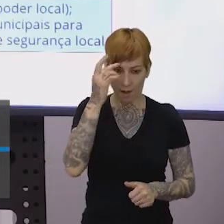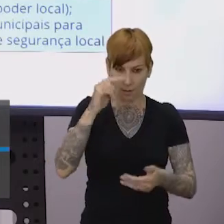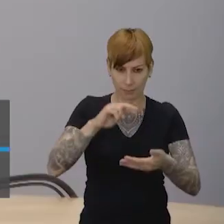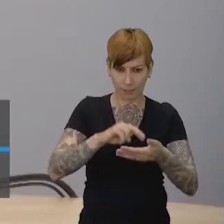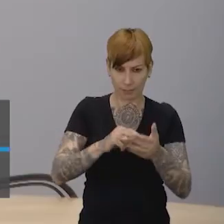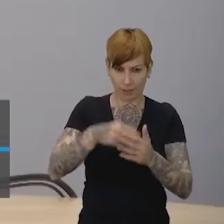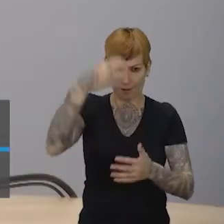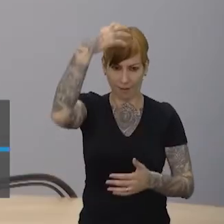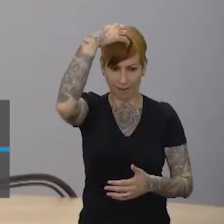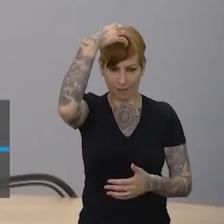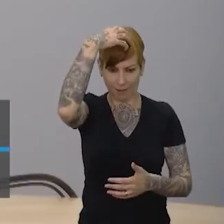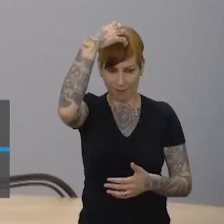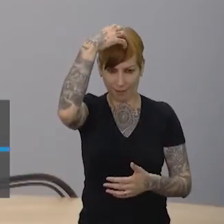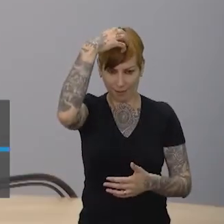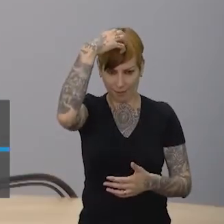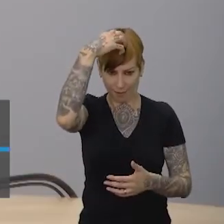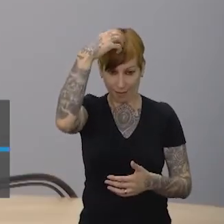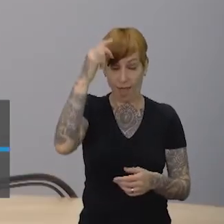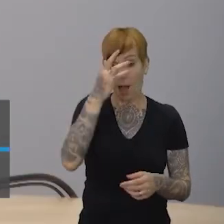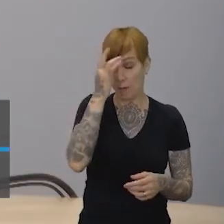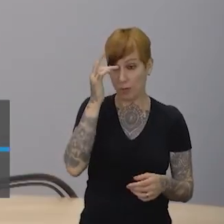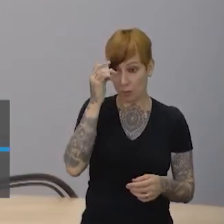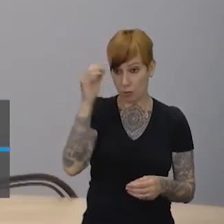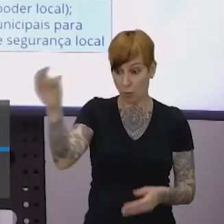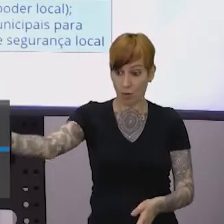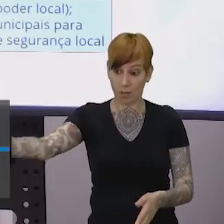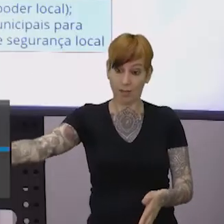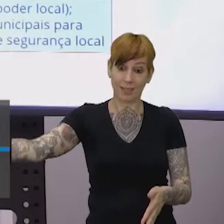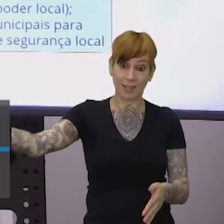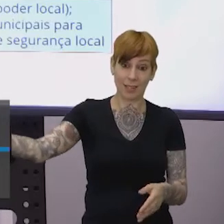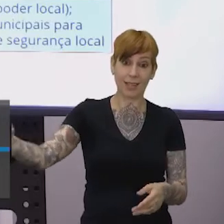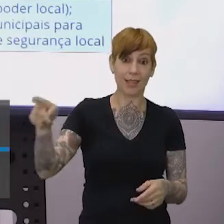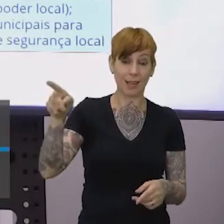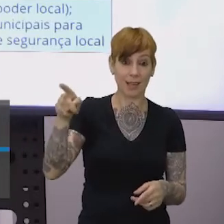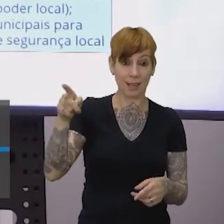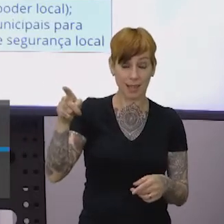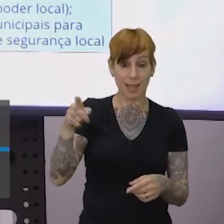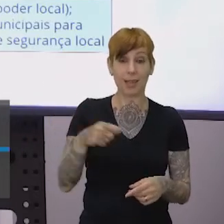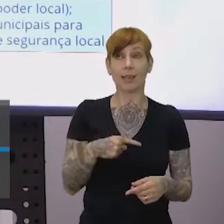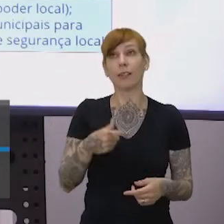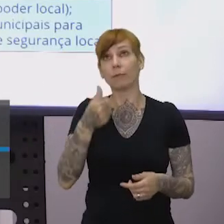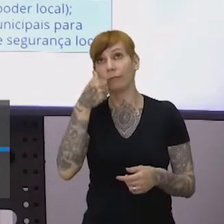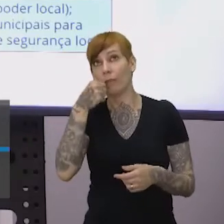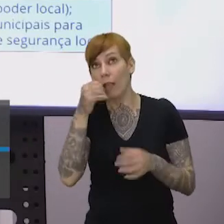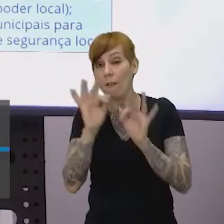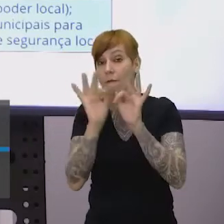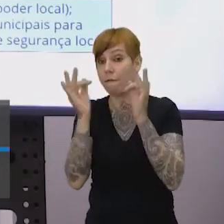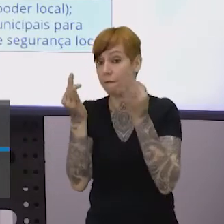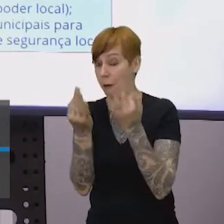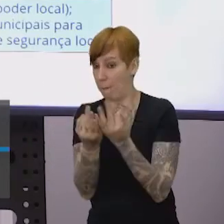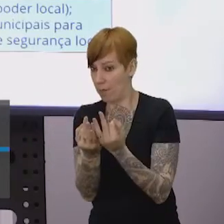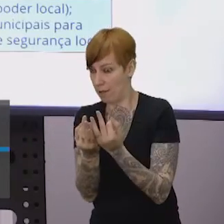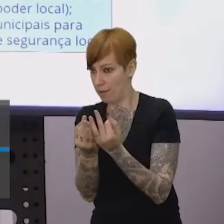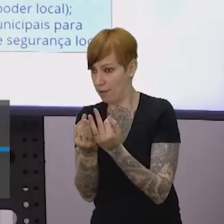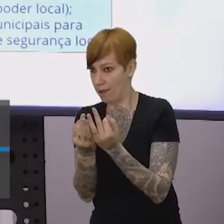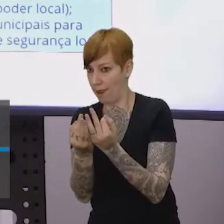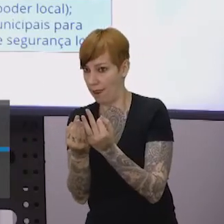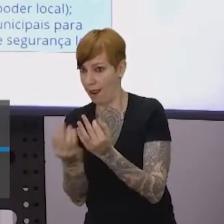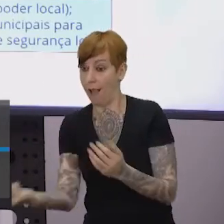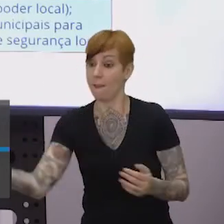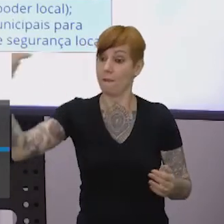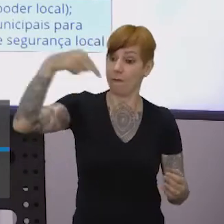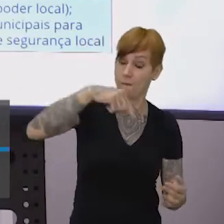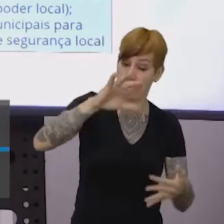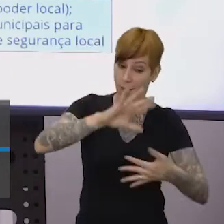Espanha. Ela é descendente, ela tem ascendência espanhola, mas nasceu na América. E